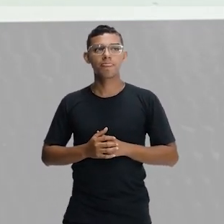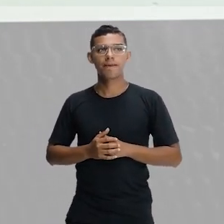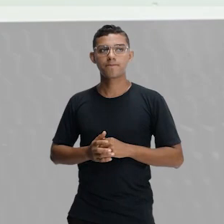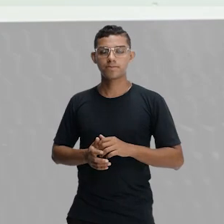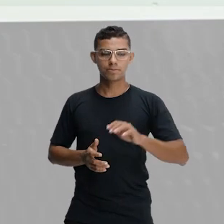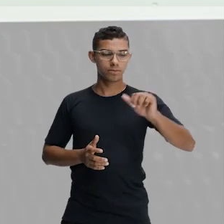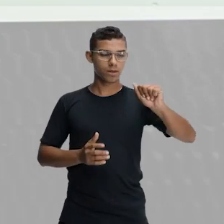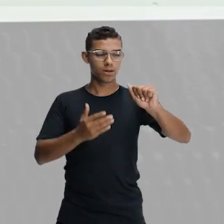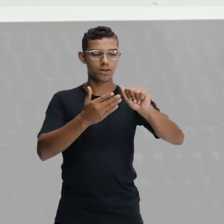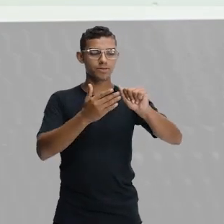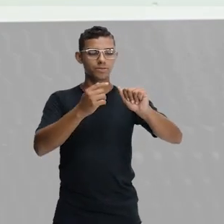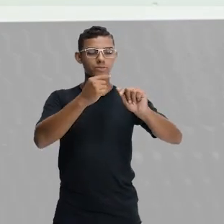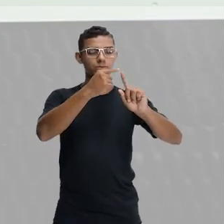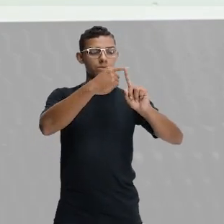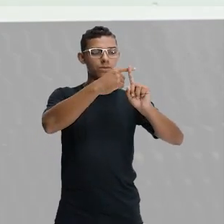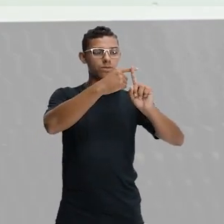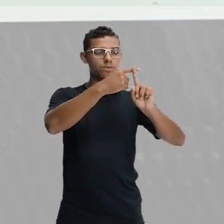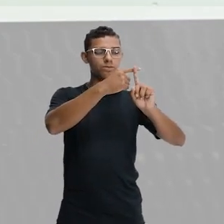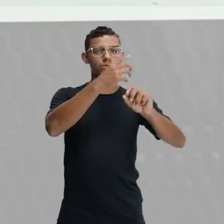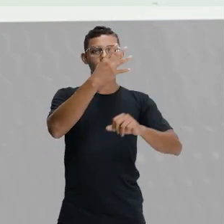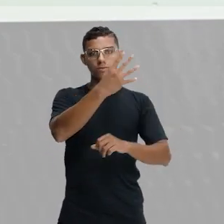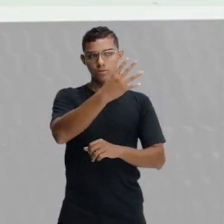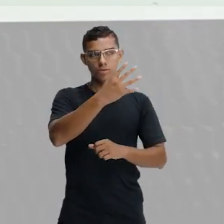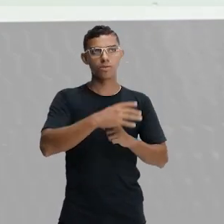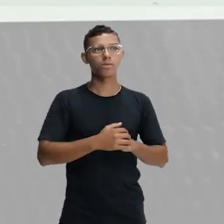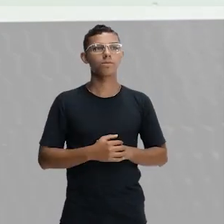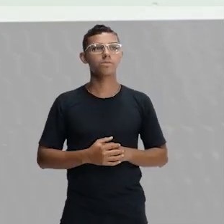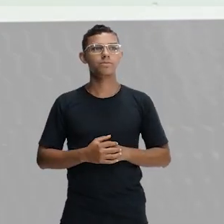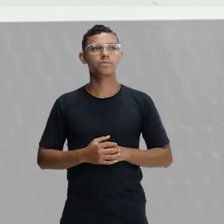Quatro cargas positivas,